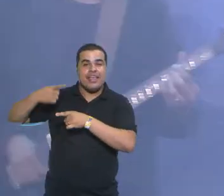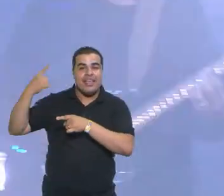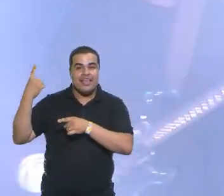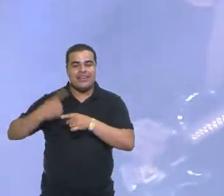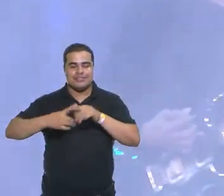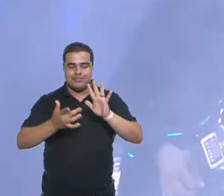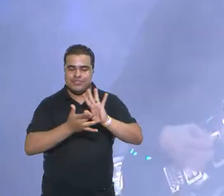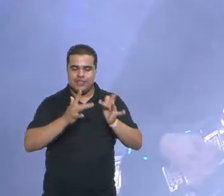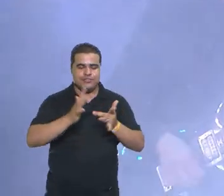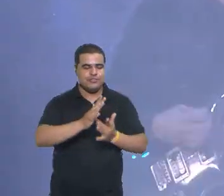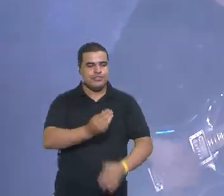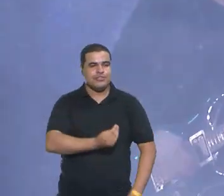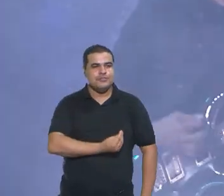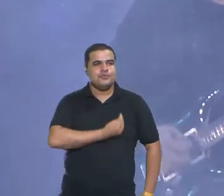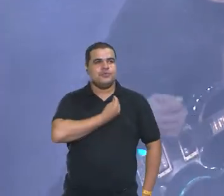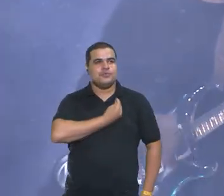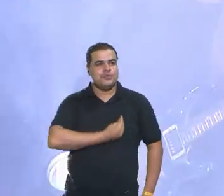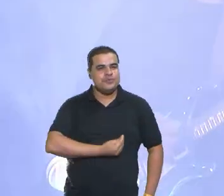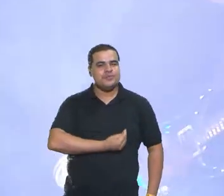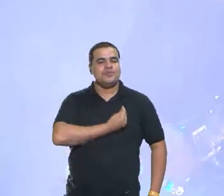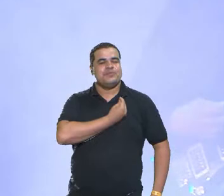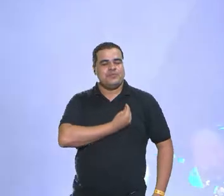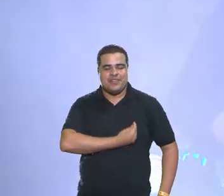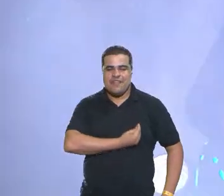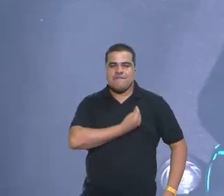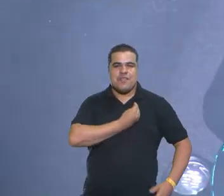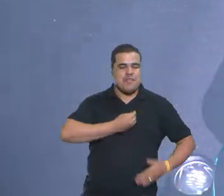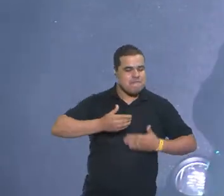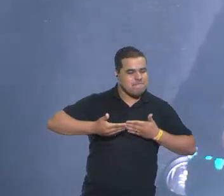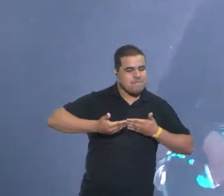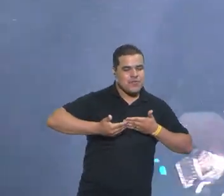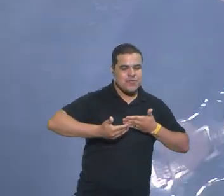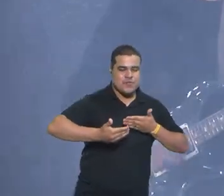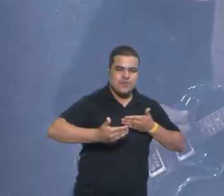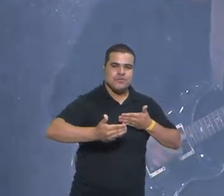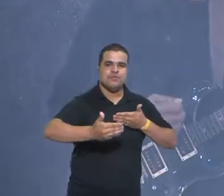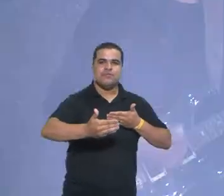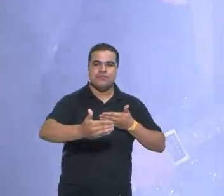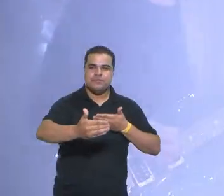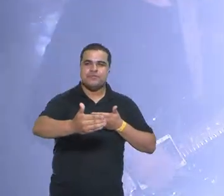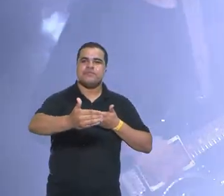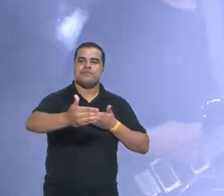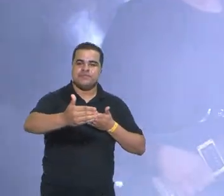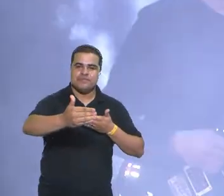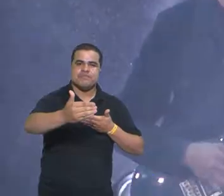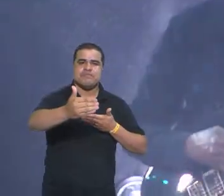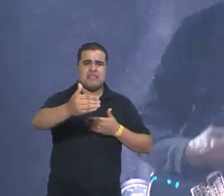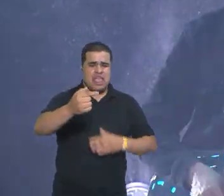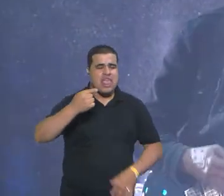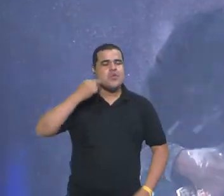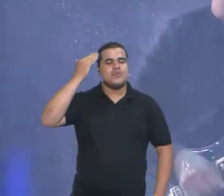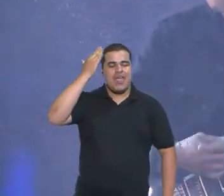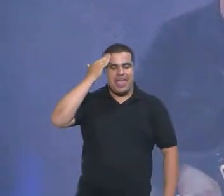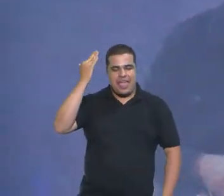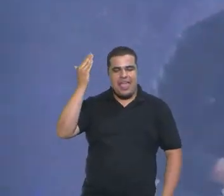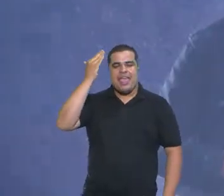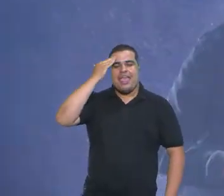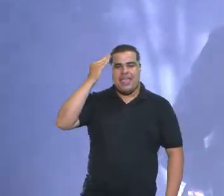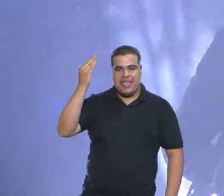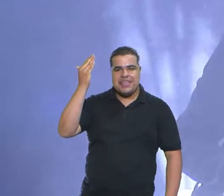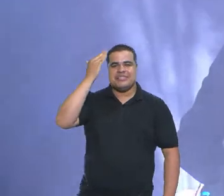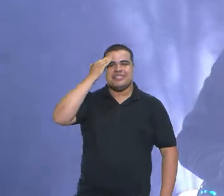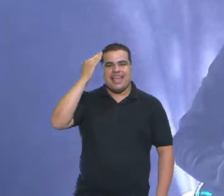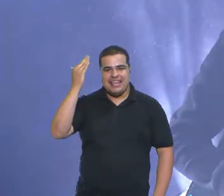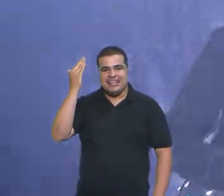Jesus quer viver mas eu pensei mas